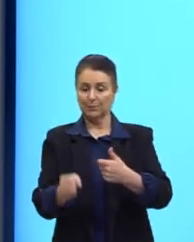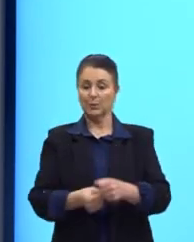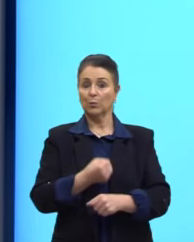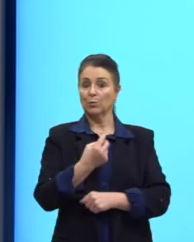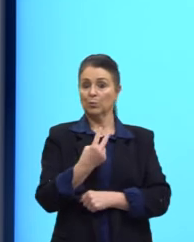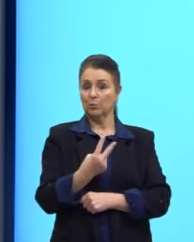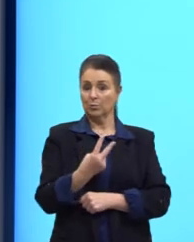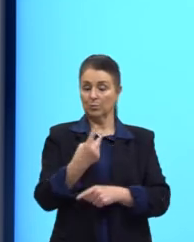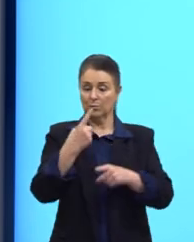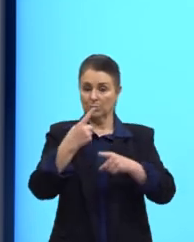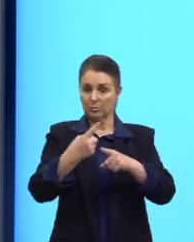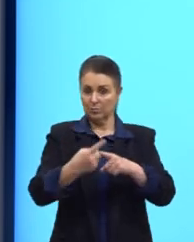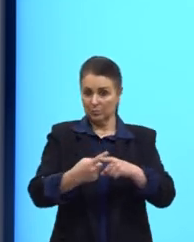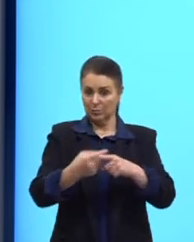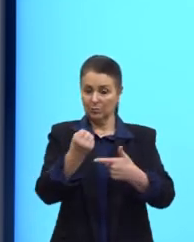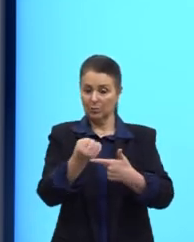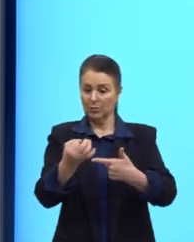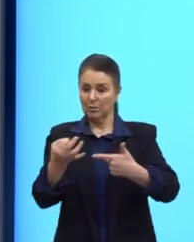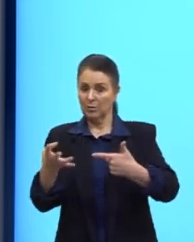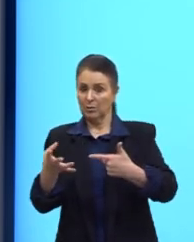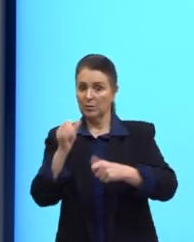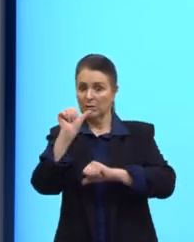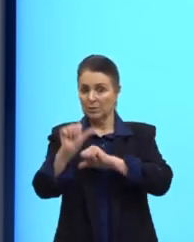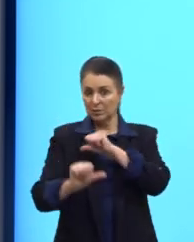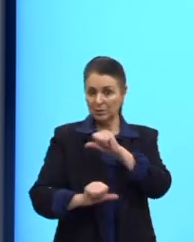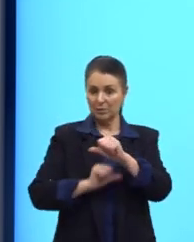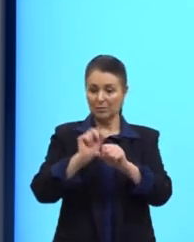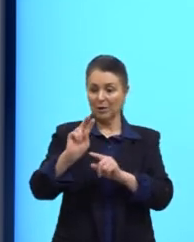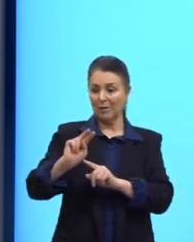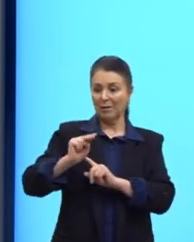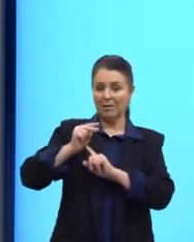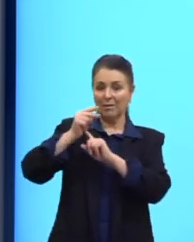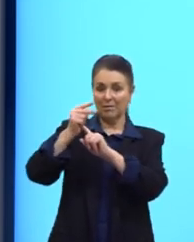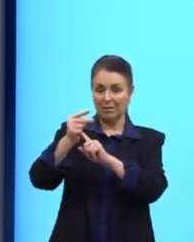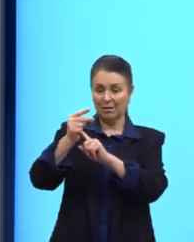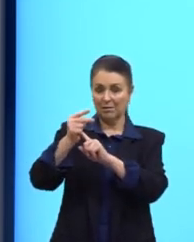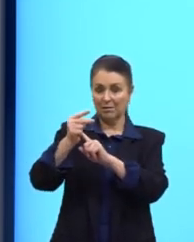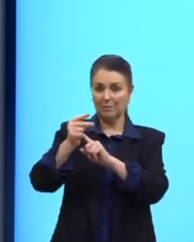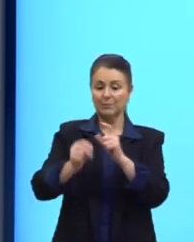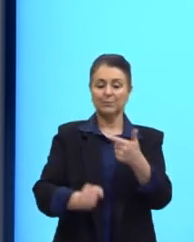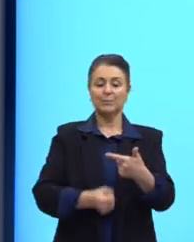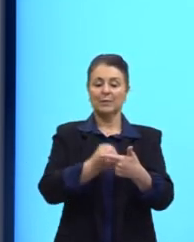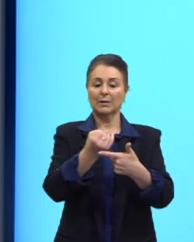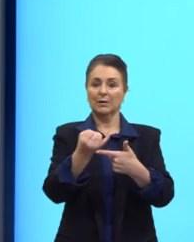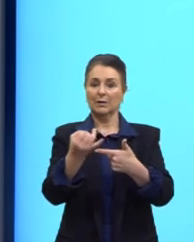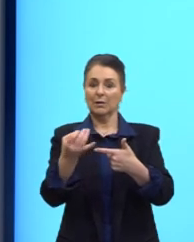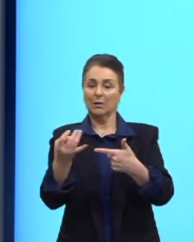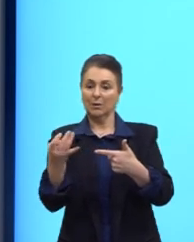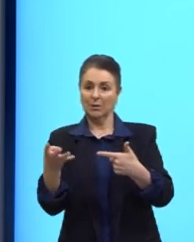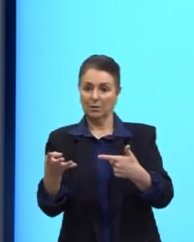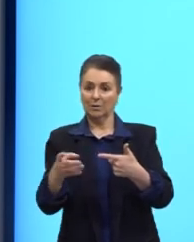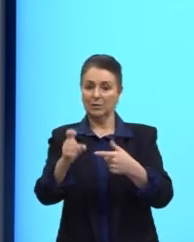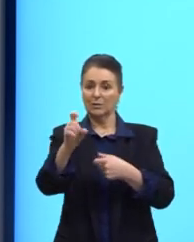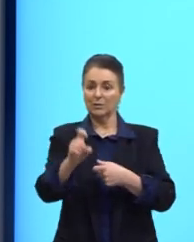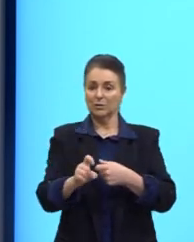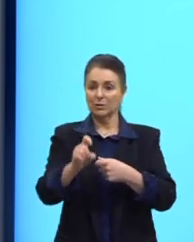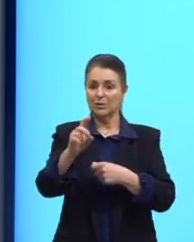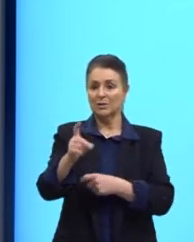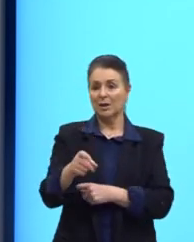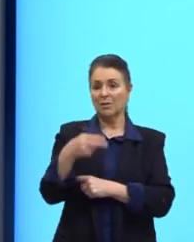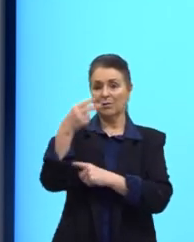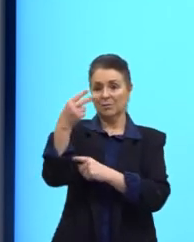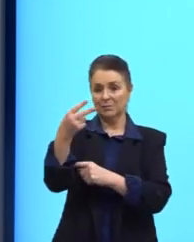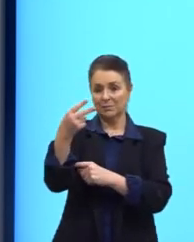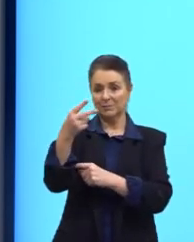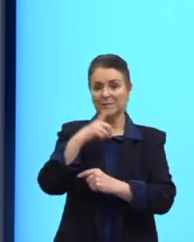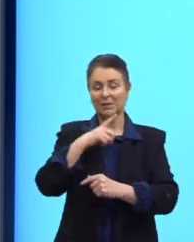dois que tá multiplicando o logaritmo ele vira o expoente Então seria log de x ao quadrado e aí nós